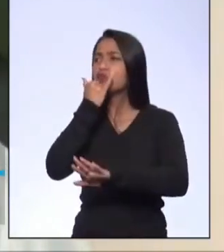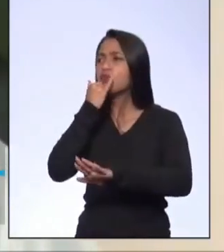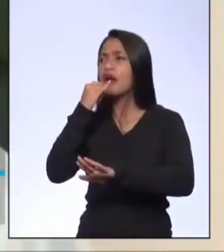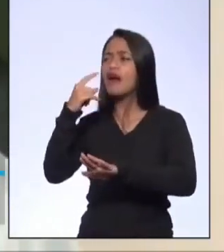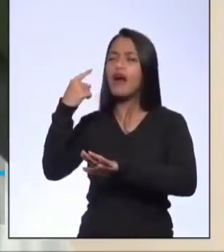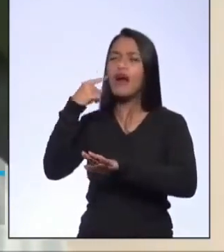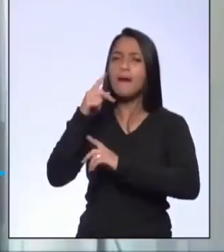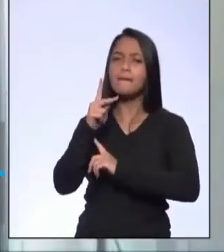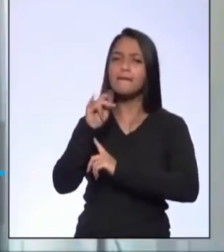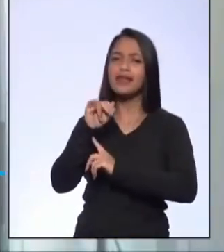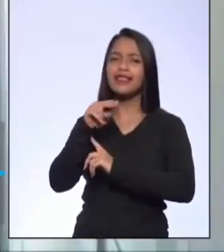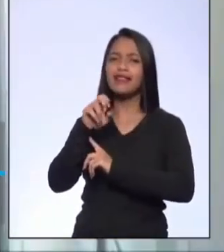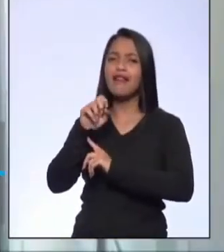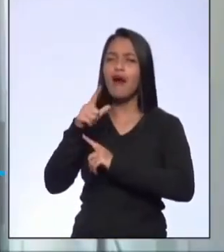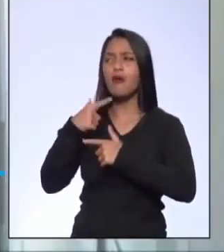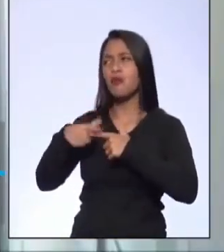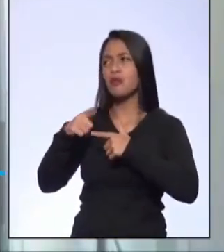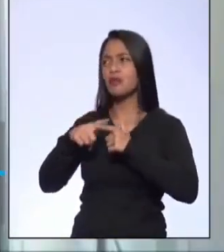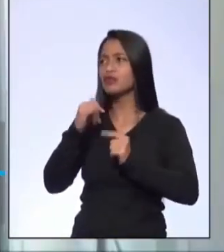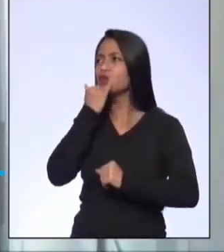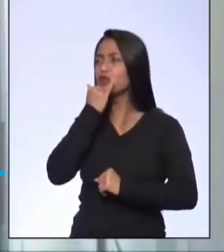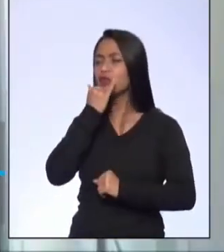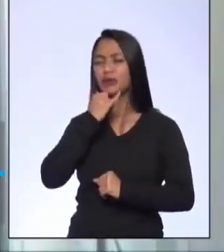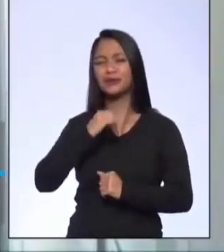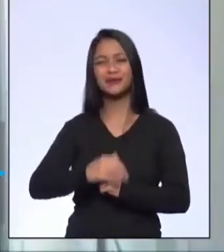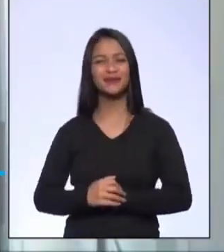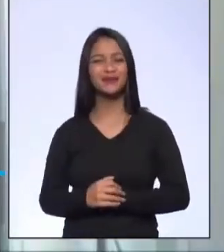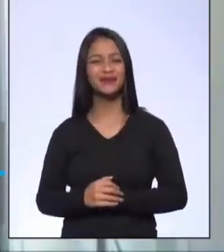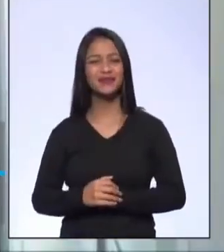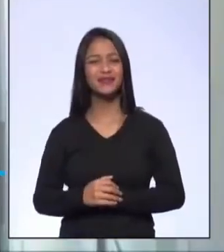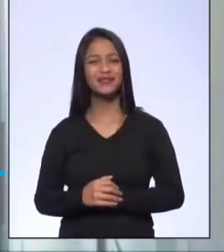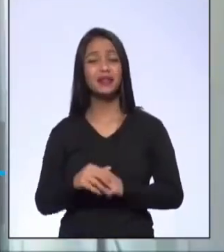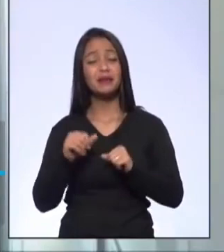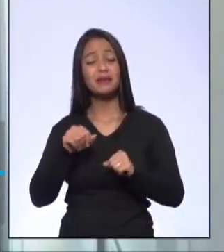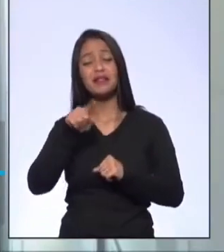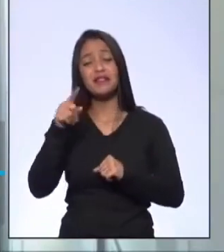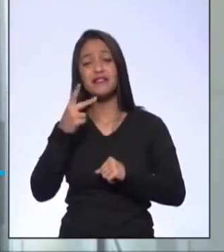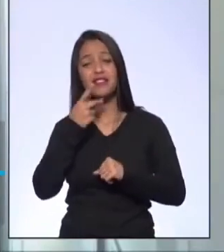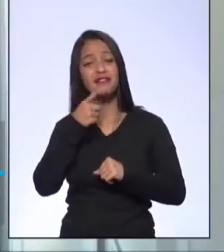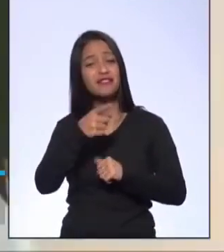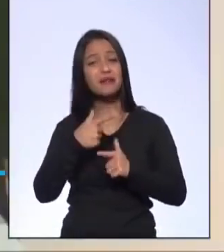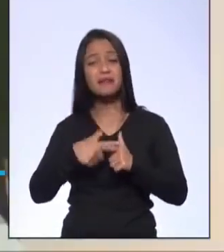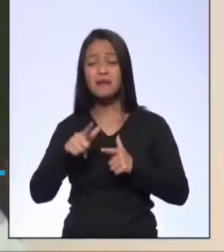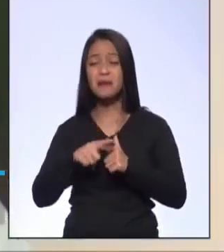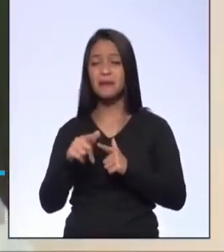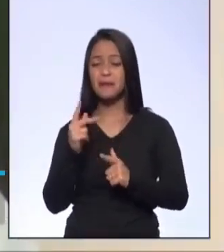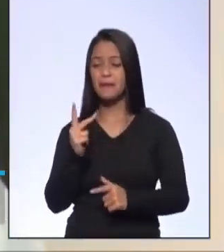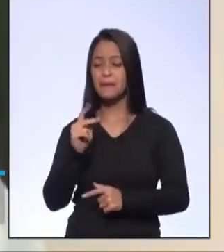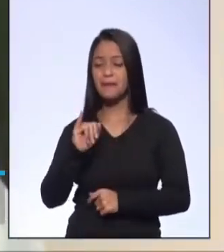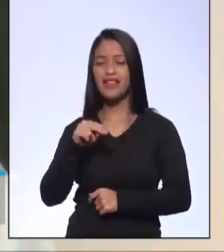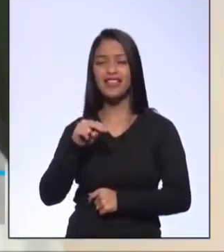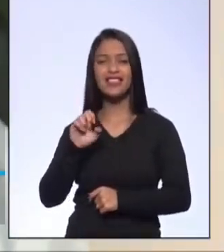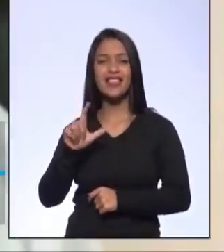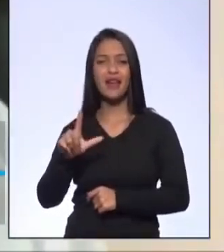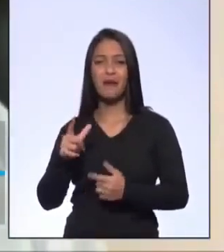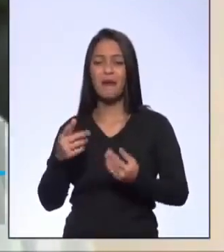bom? Ela vai falar assim, está ficando pinel. Essa